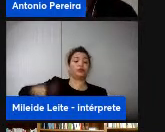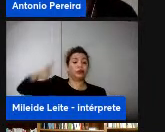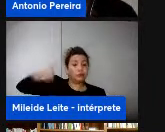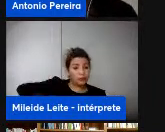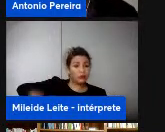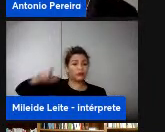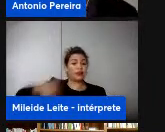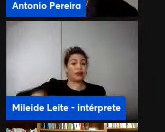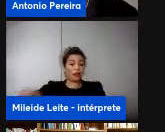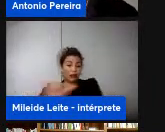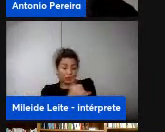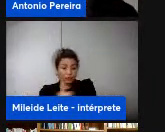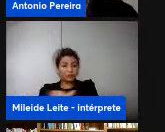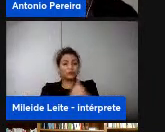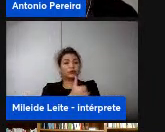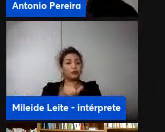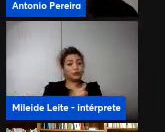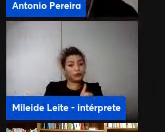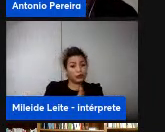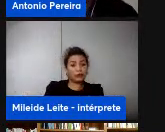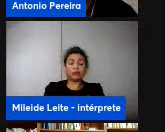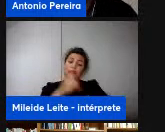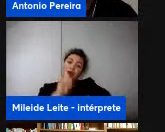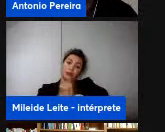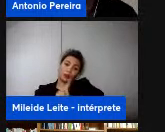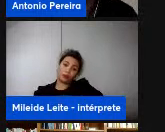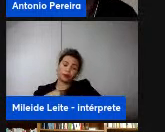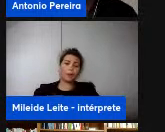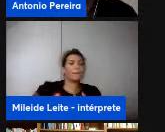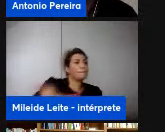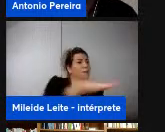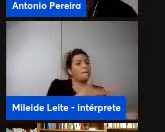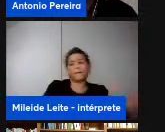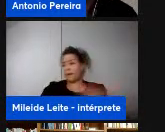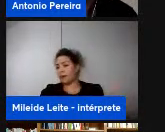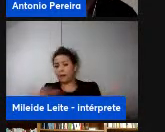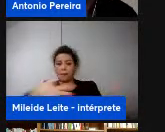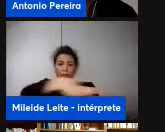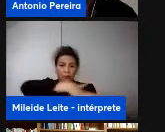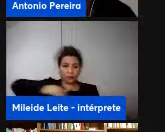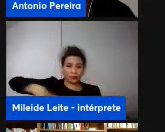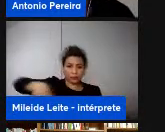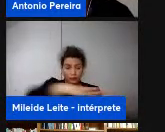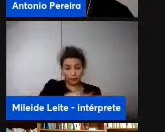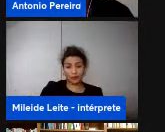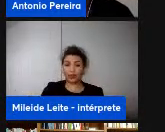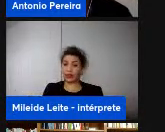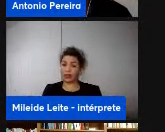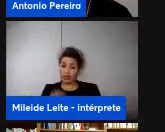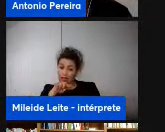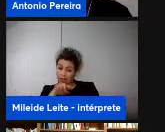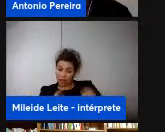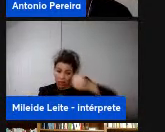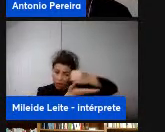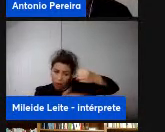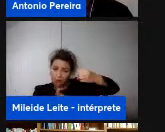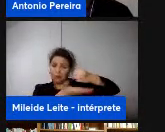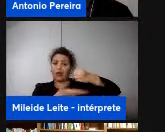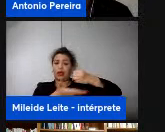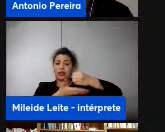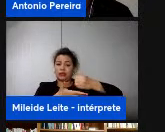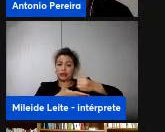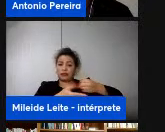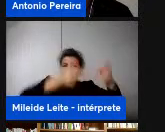essa estratégia, né, enquanto eu estiver interagindo com o ambiente. Né? Então, essa aqui é a base da